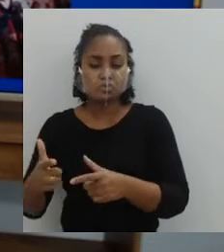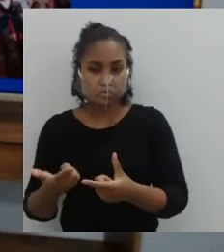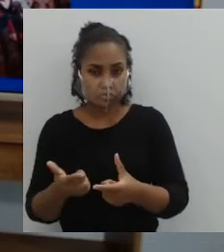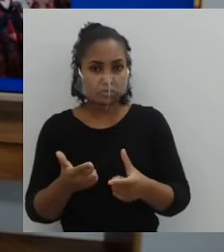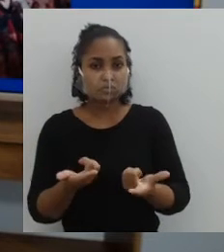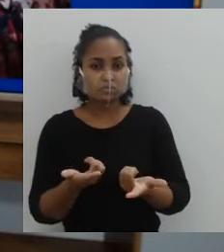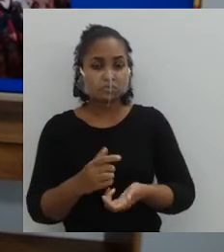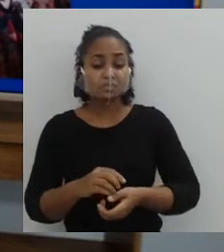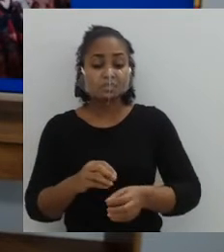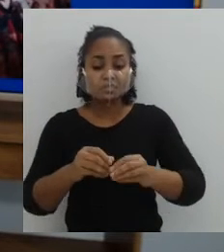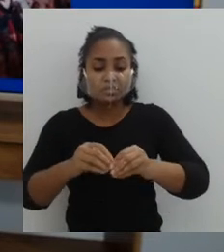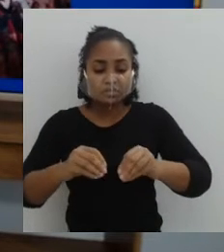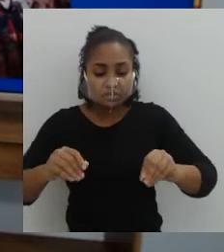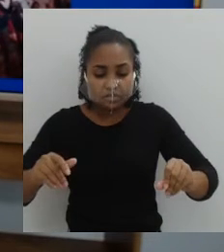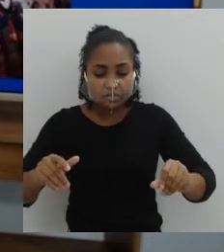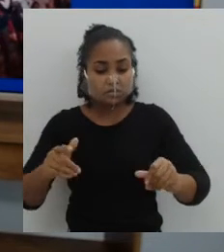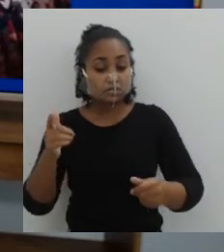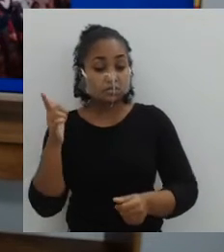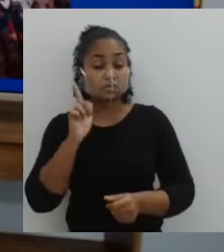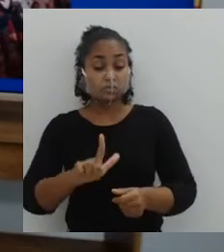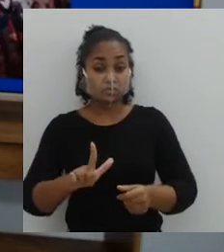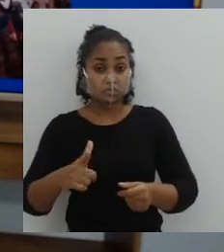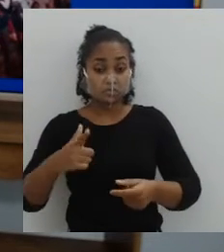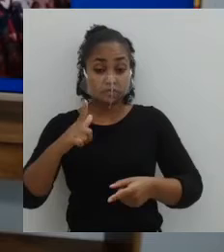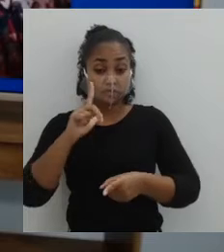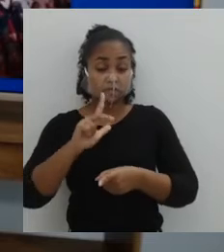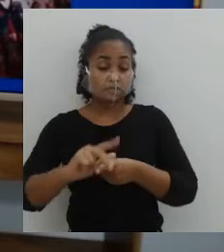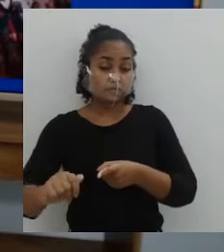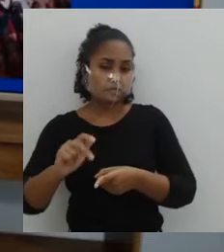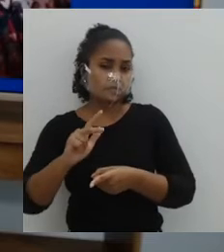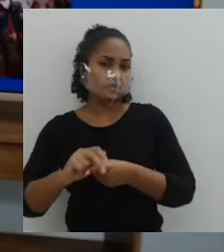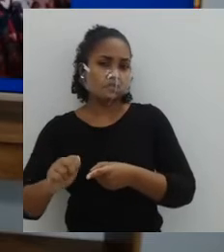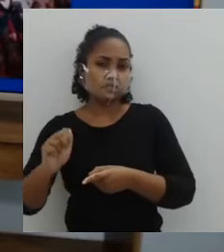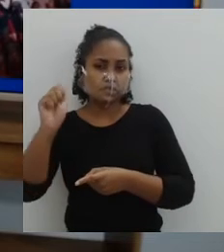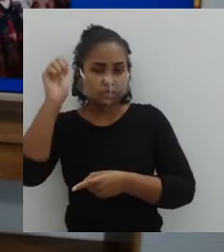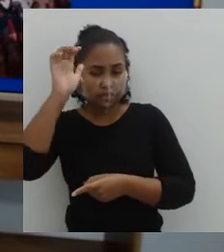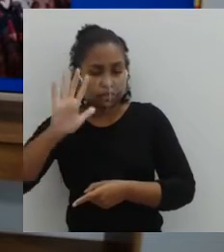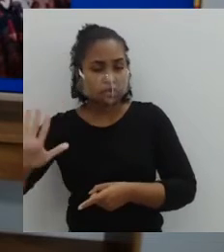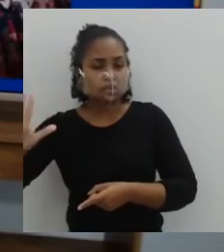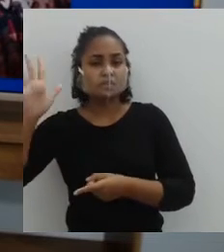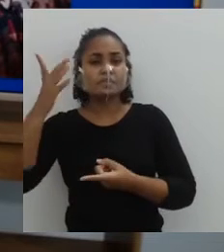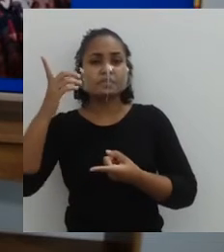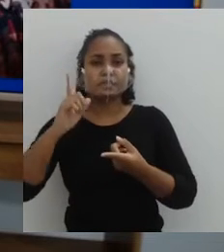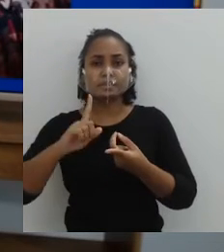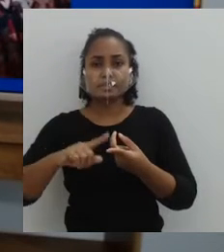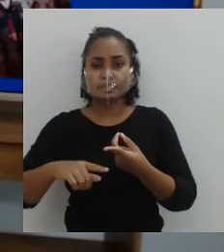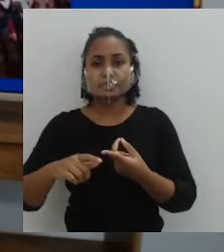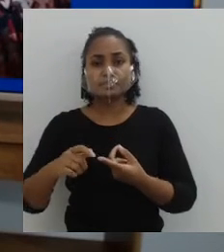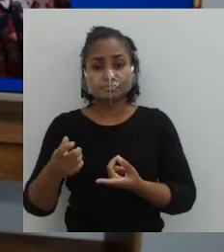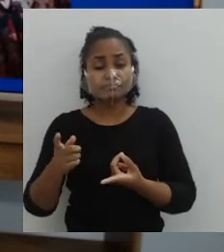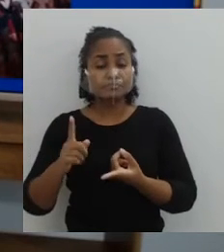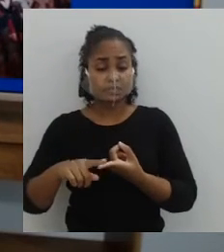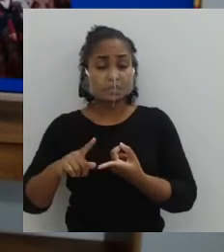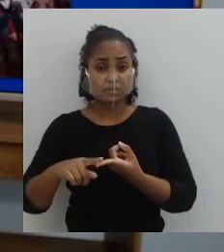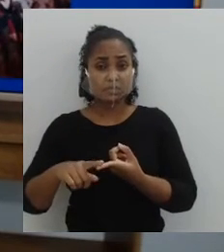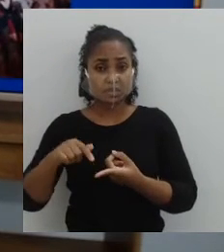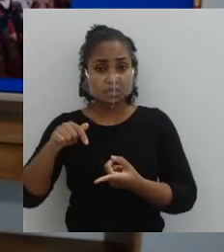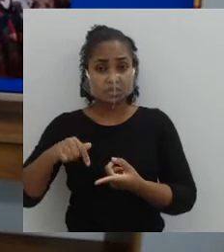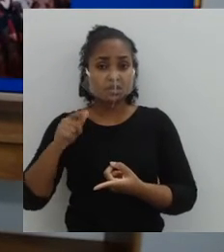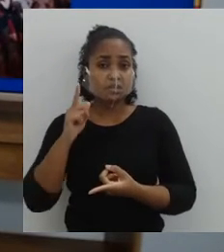novos territórios, foram conquistando novos territórios, tanto na África, na Ásia, como na América,